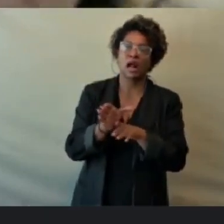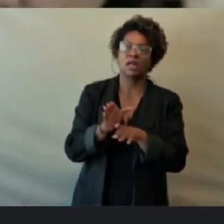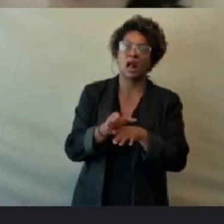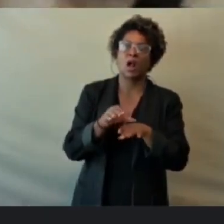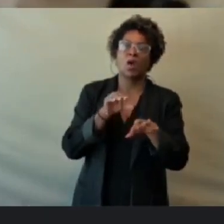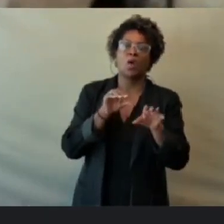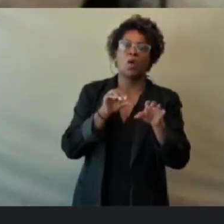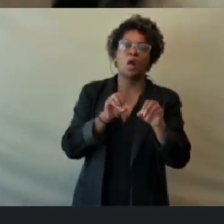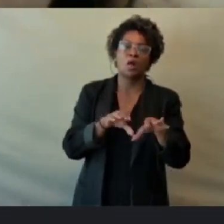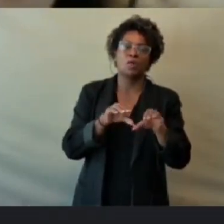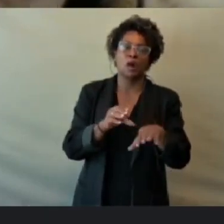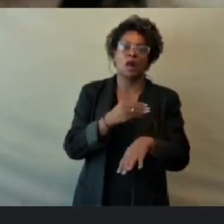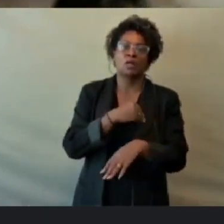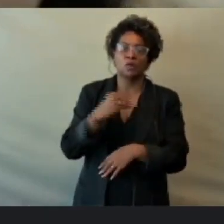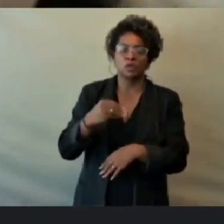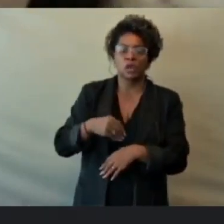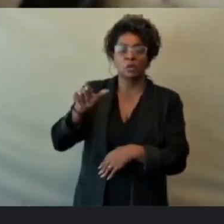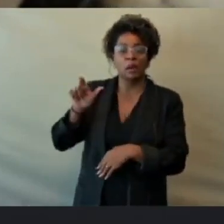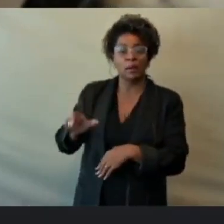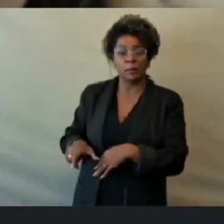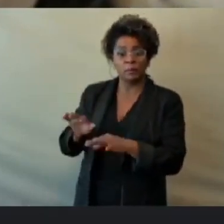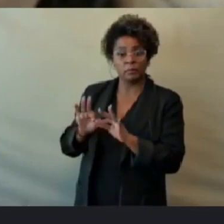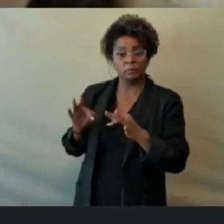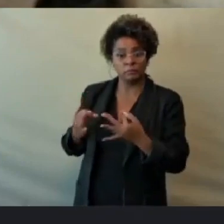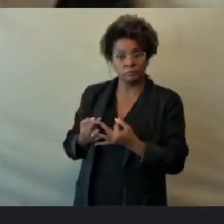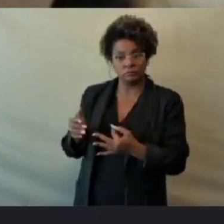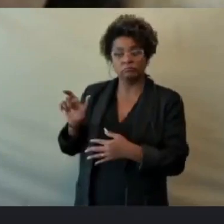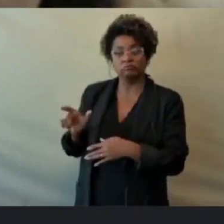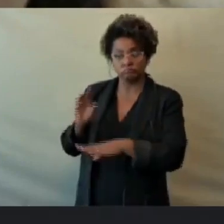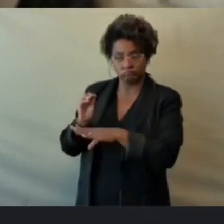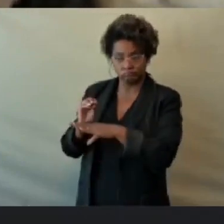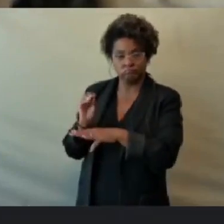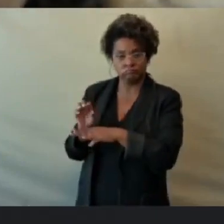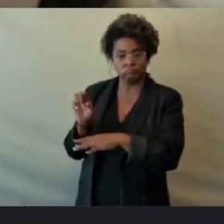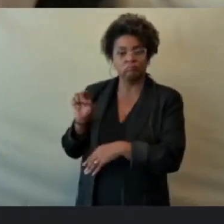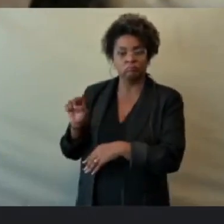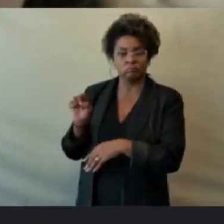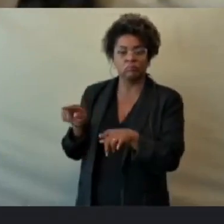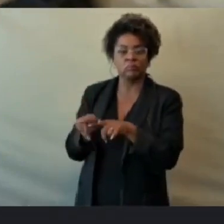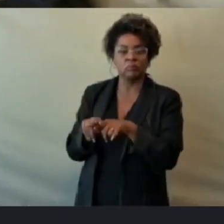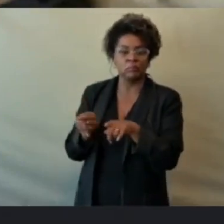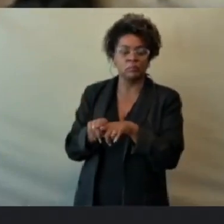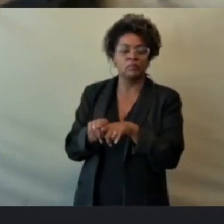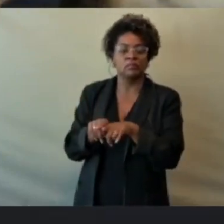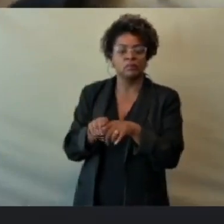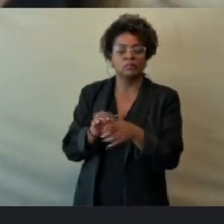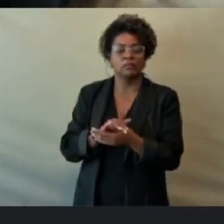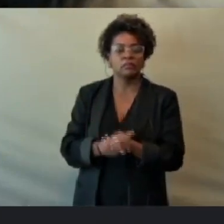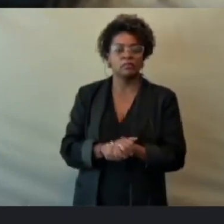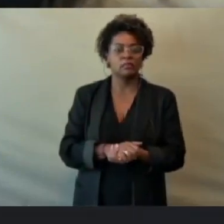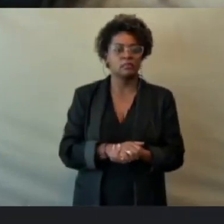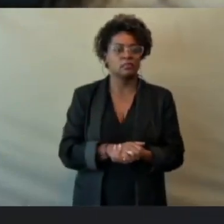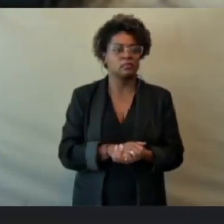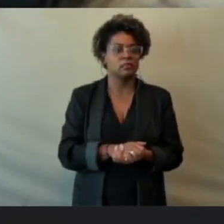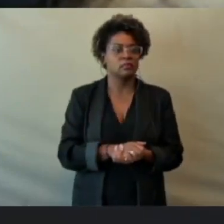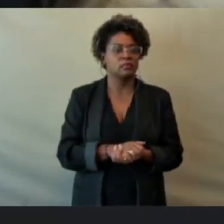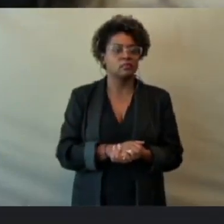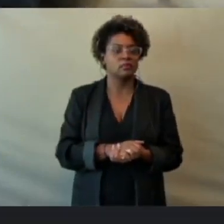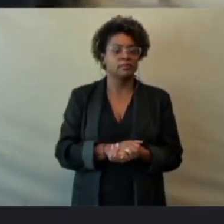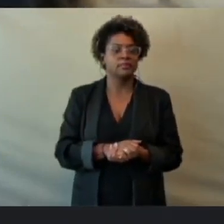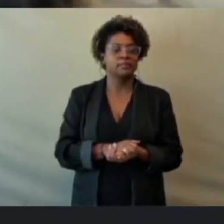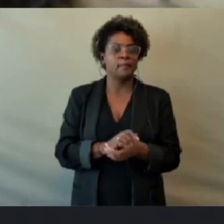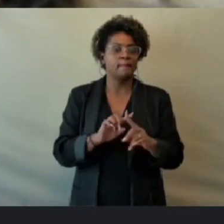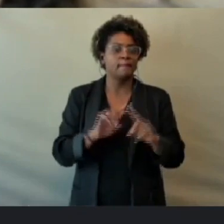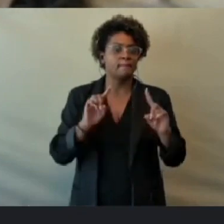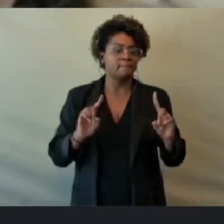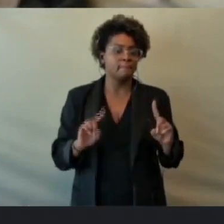para esse cuidador que esteja ali seja ele de que formato mas dentro do escopo do